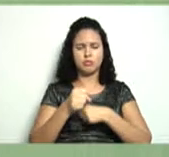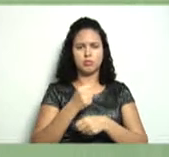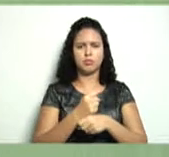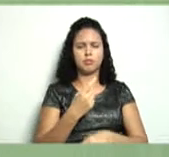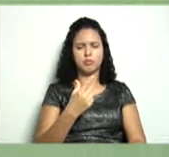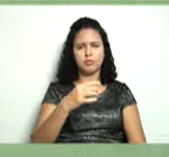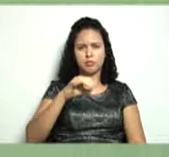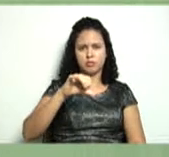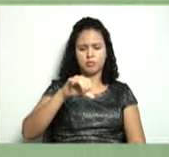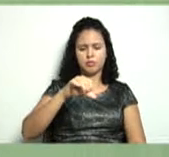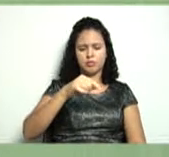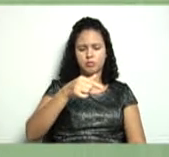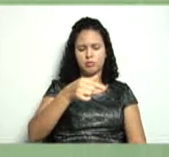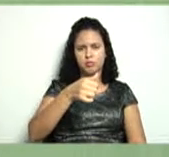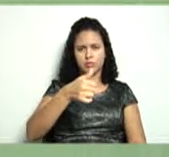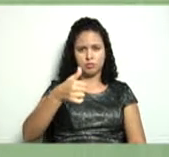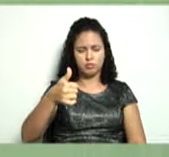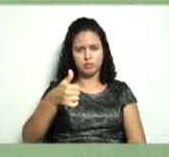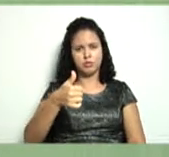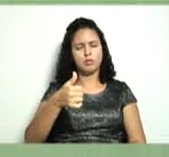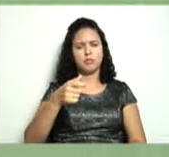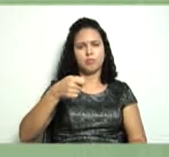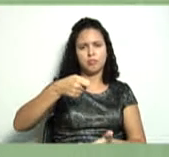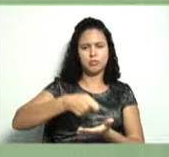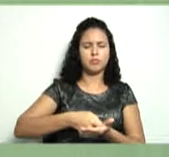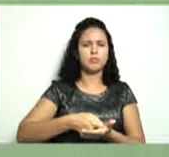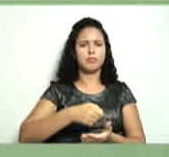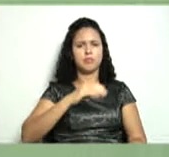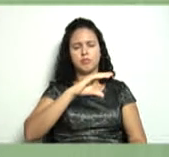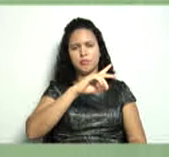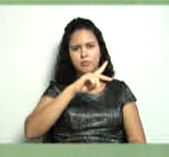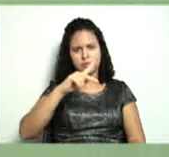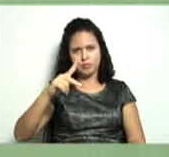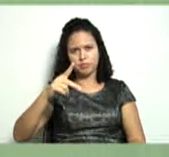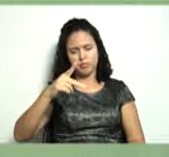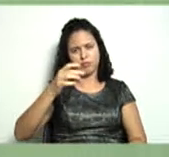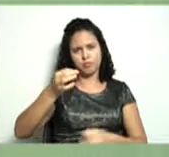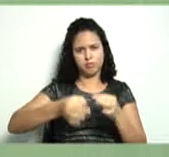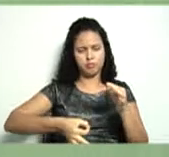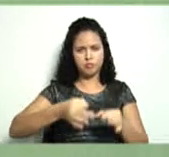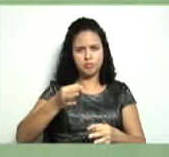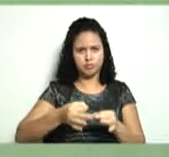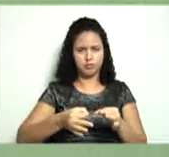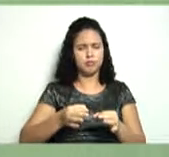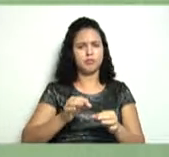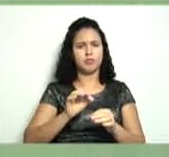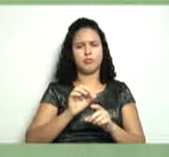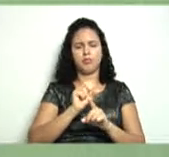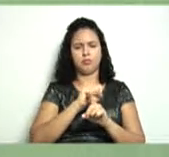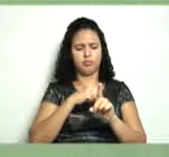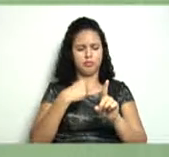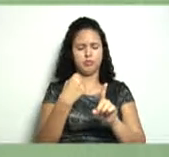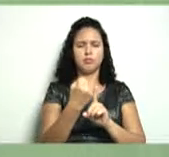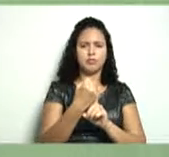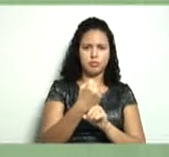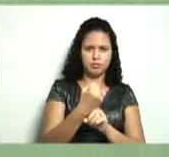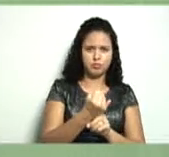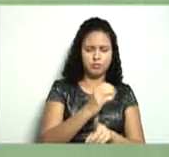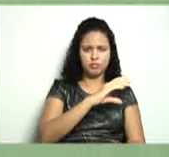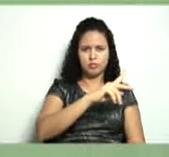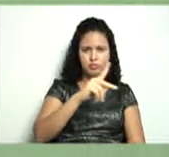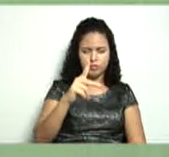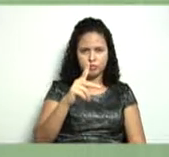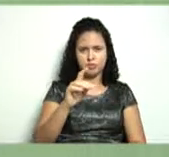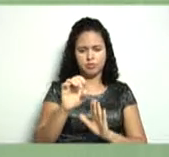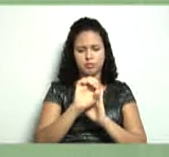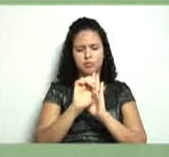a política nacional do cooperativismo e instituiu o regime jurídico das sociedades cooperativas. A gente viu que o Estatuto Social ele é